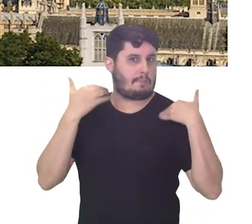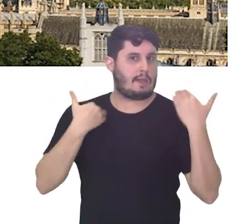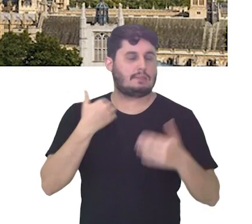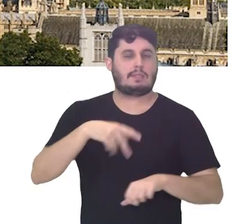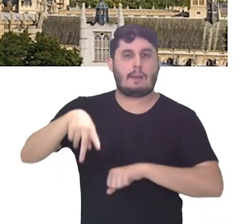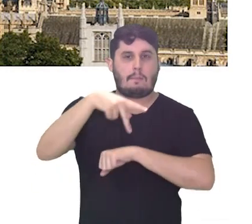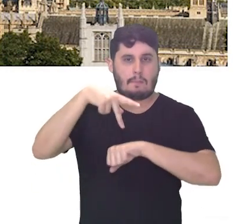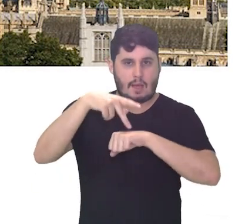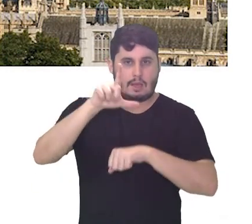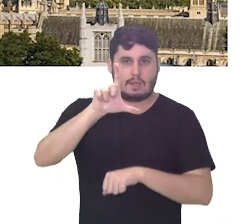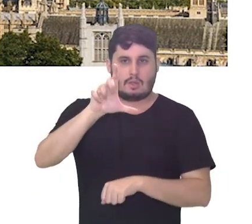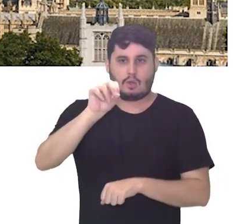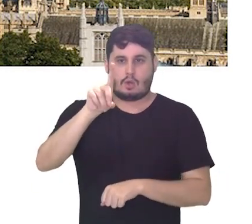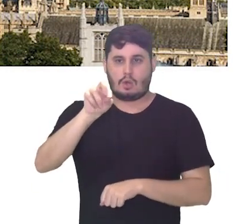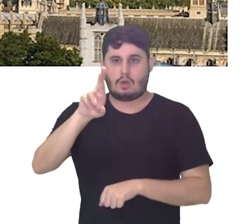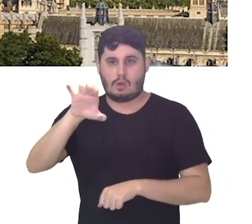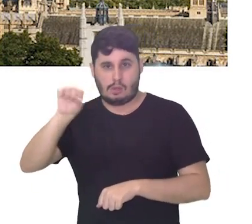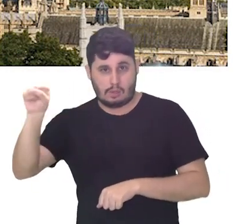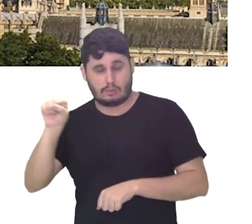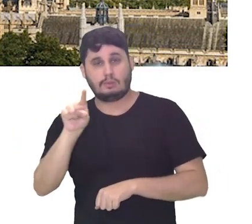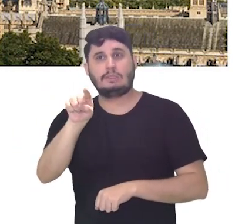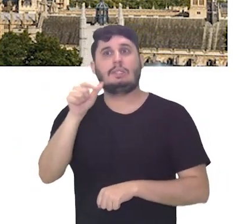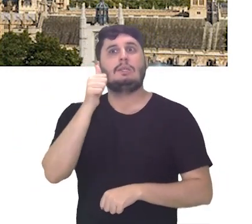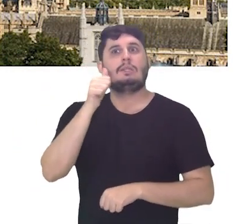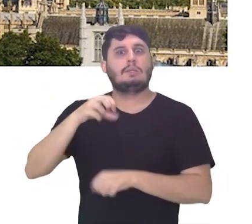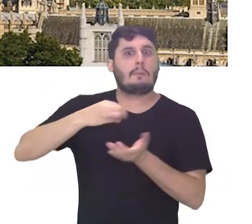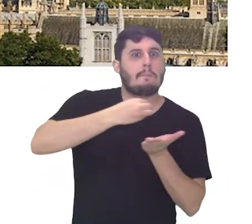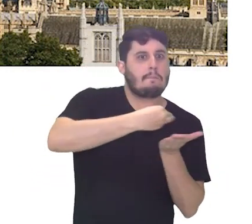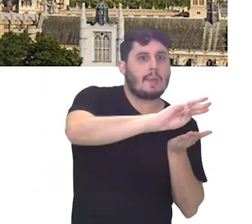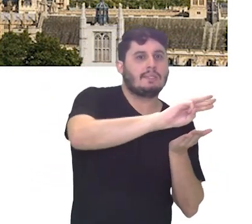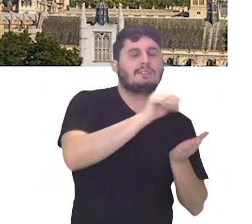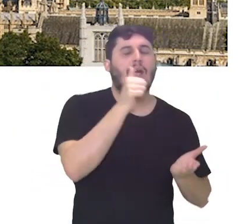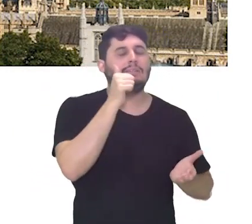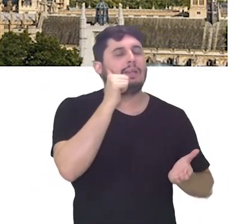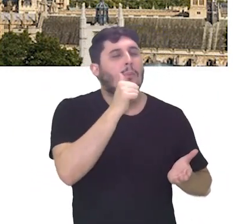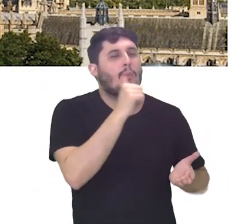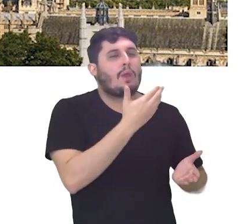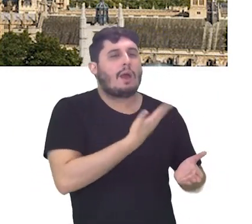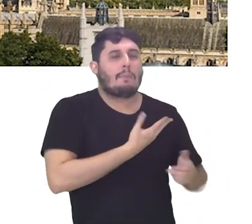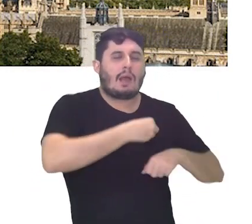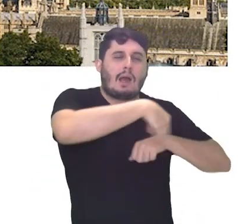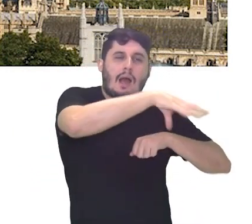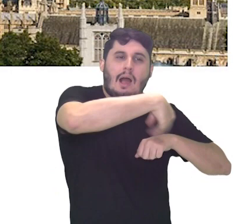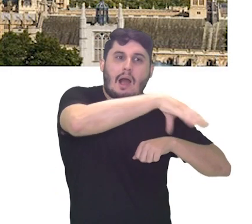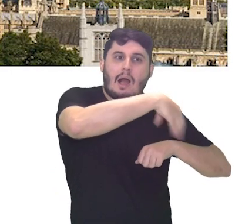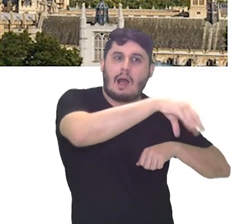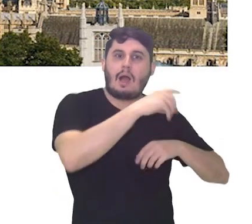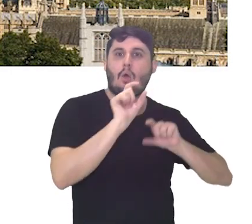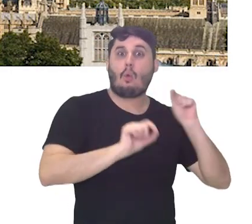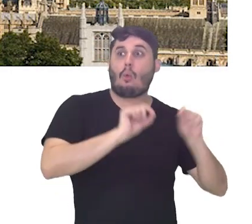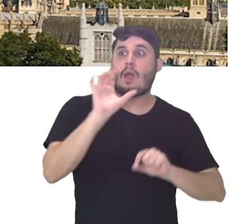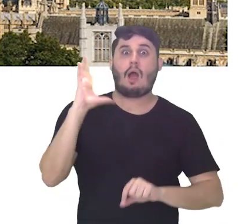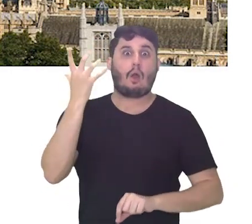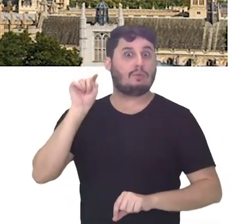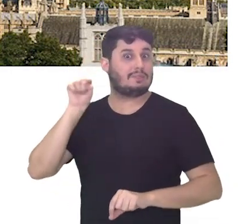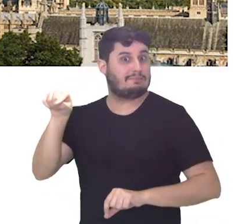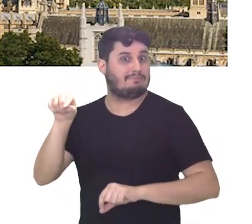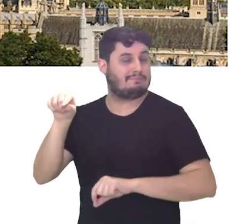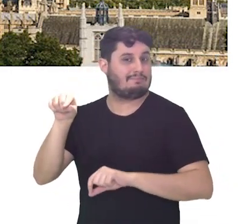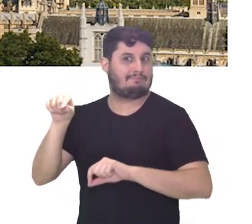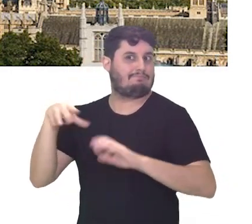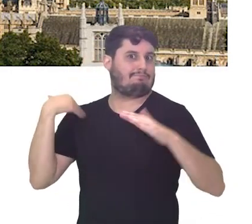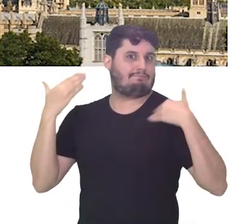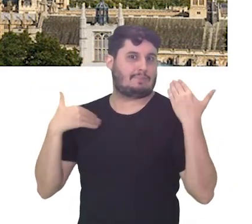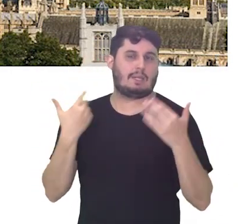Jane, contando como estava sendo tudo por lá. Então, preste atenção. O que é que nós vamos fazer na questão? Sublinhe as partes